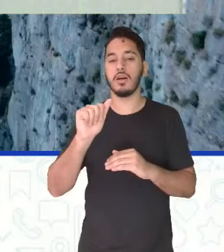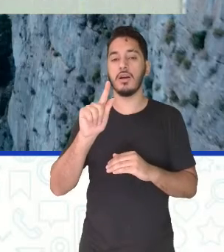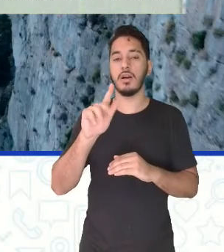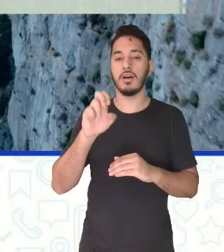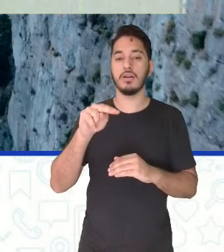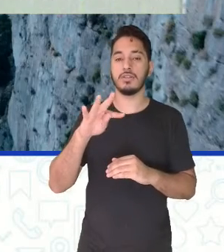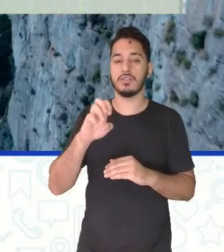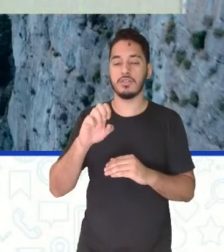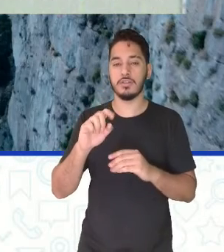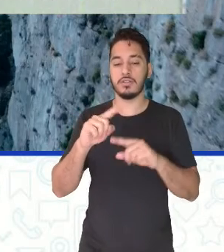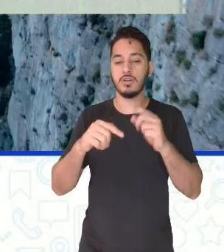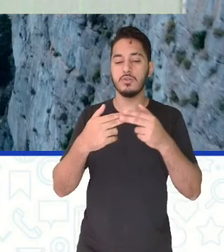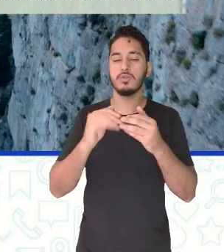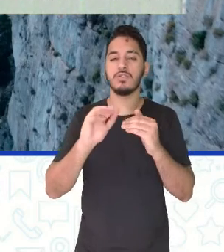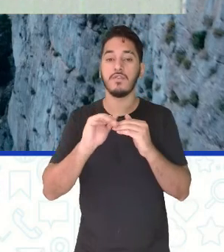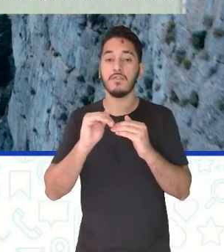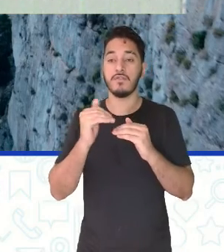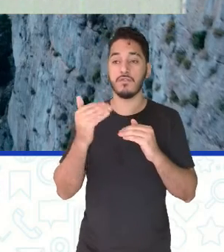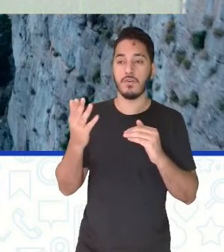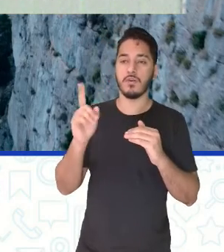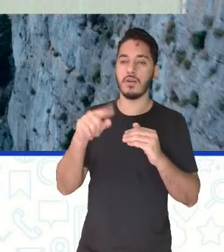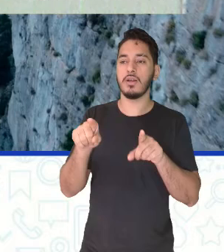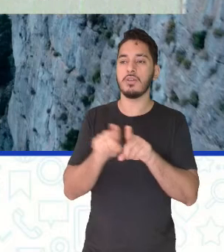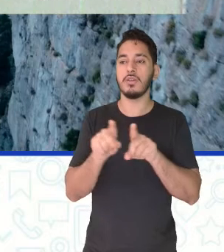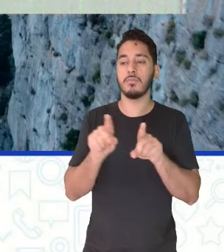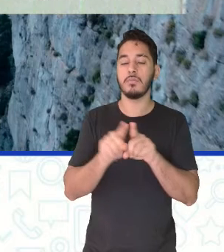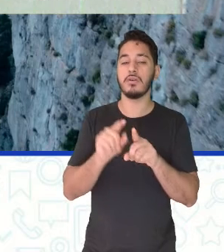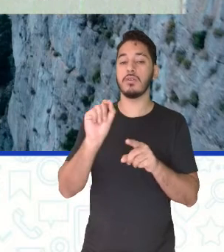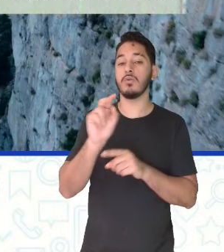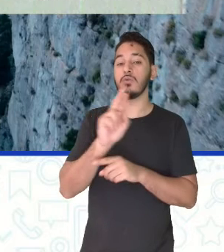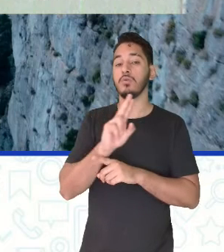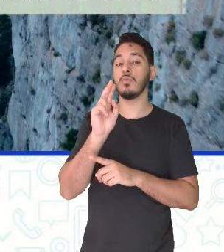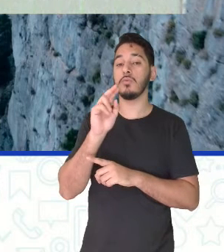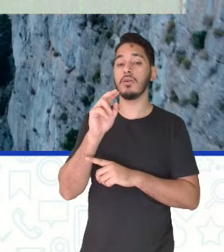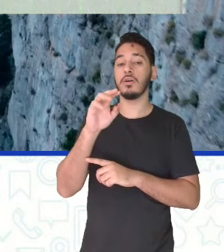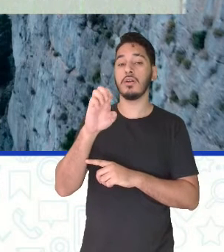agentes externos, que também vai receber o nome de